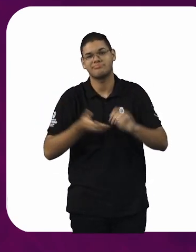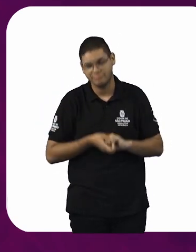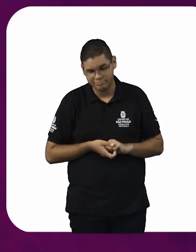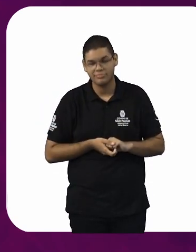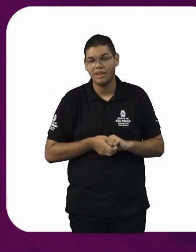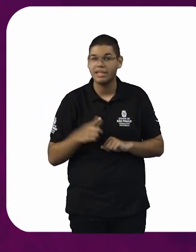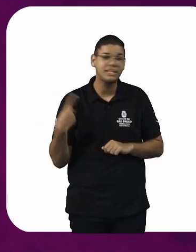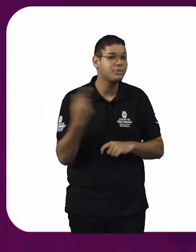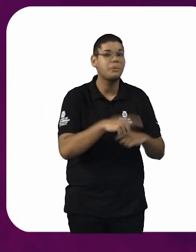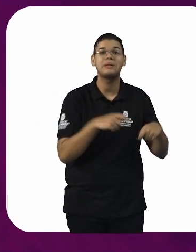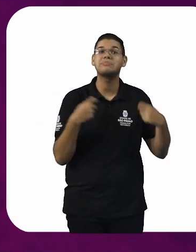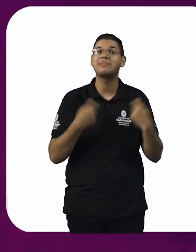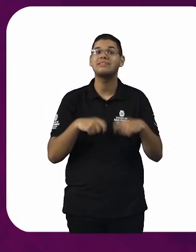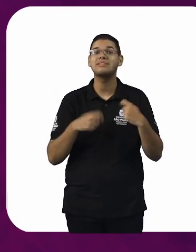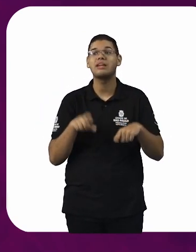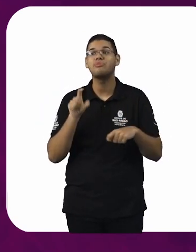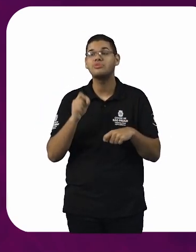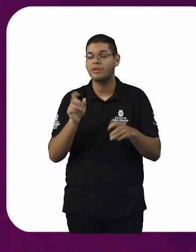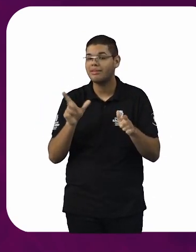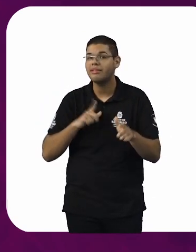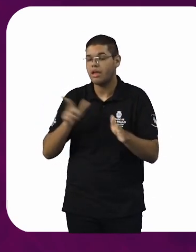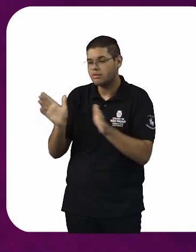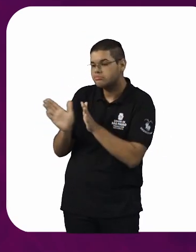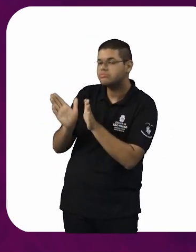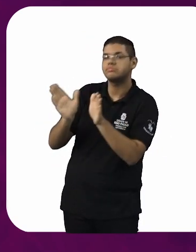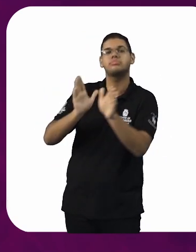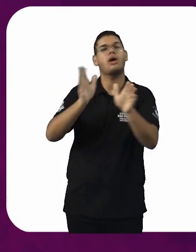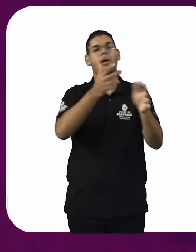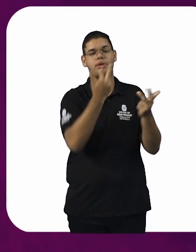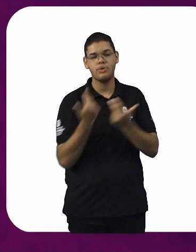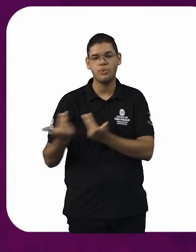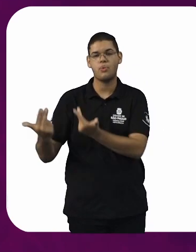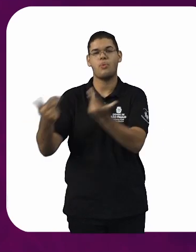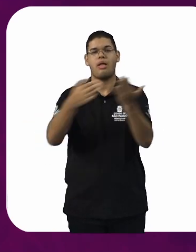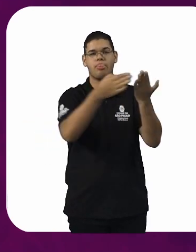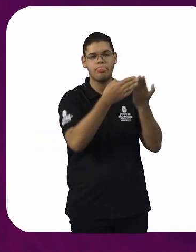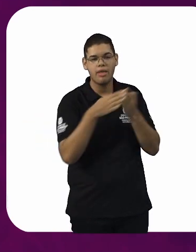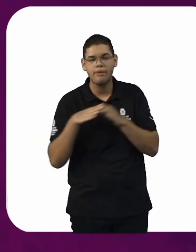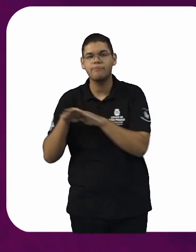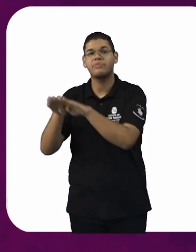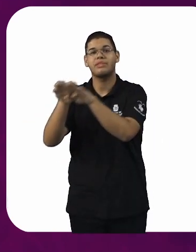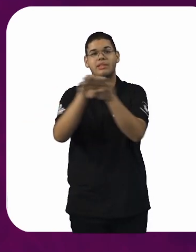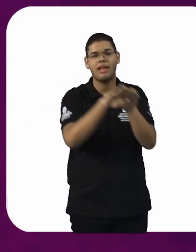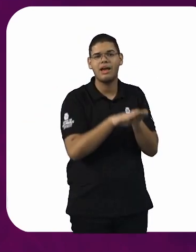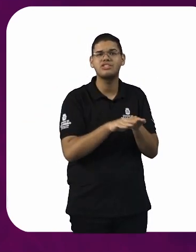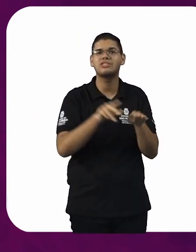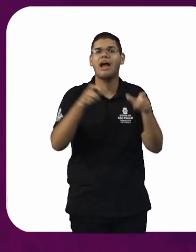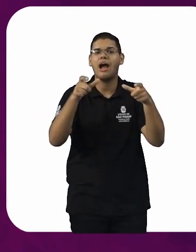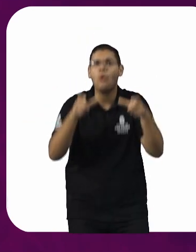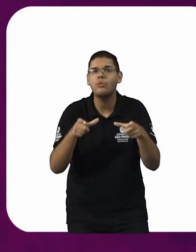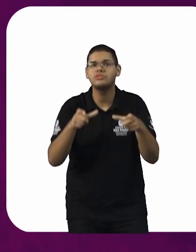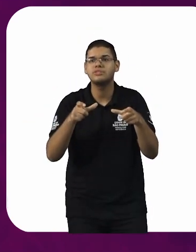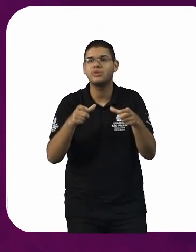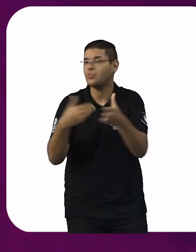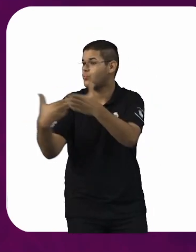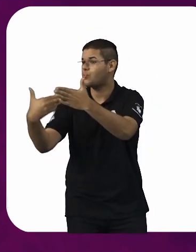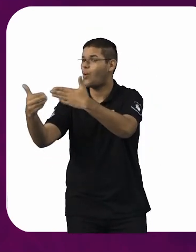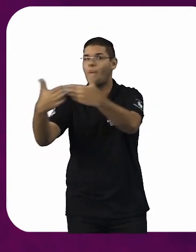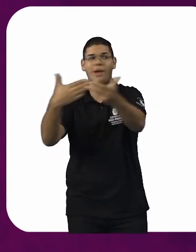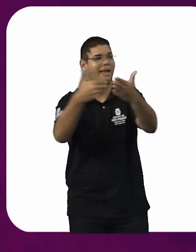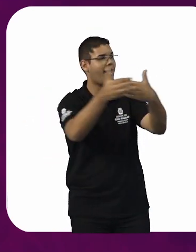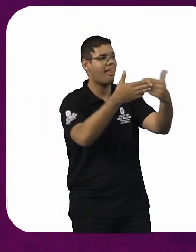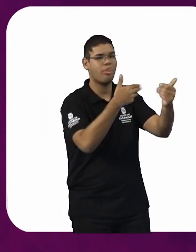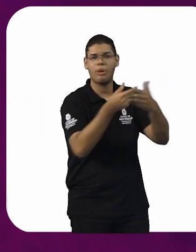nós precisamos equalizar e equilibrar isso dentro de qualquer ambiente onde nós estivermos. Então, além